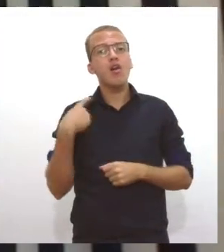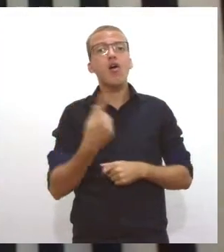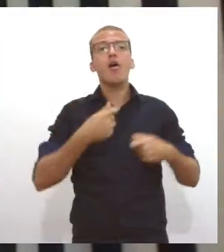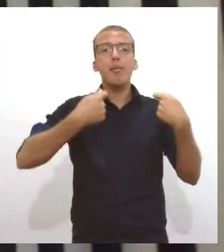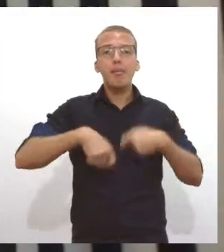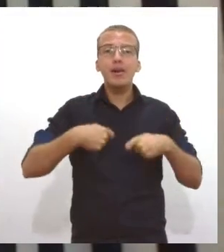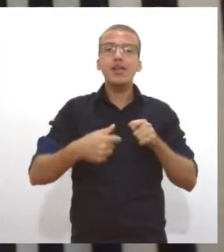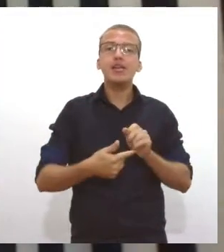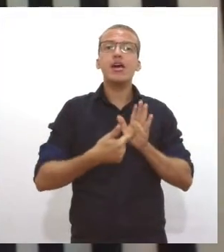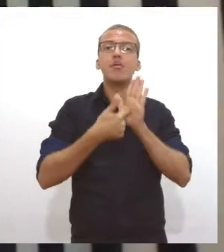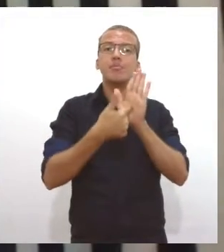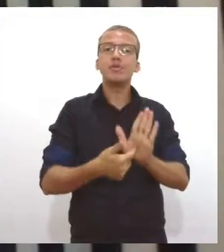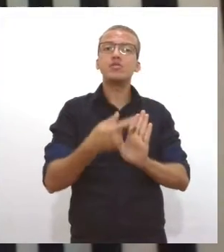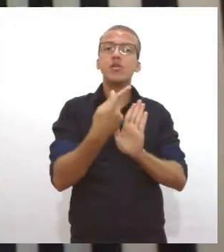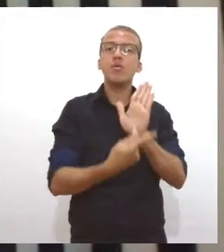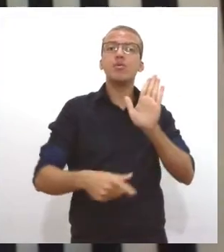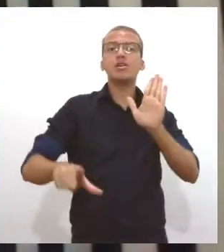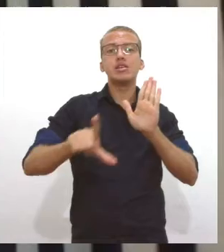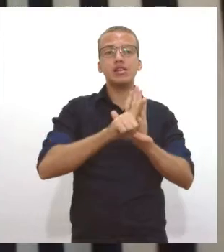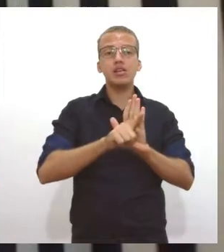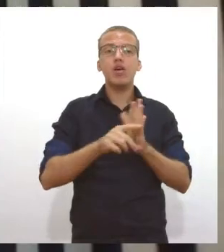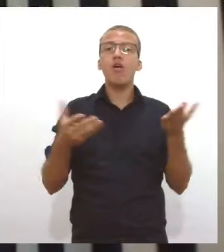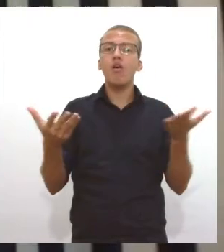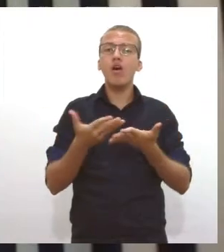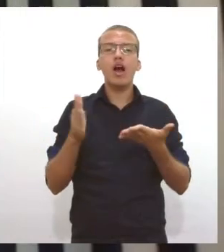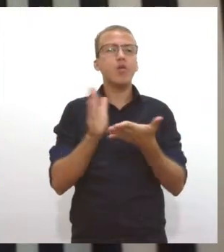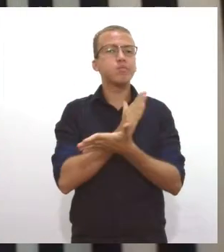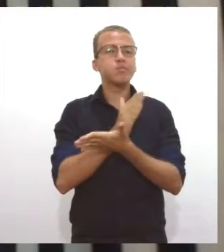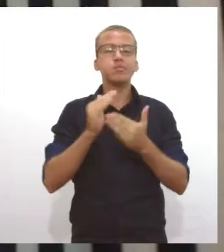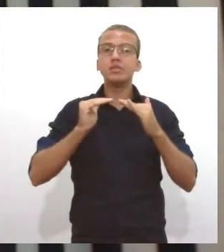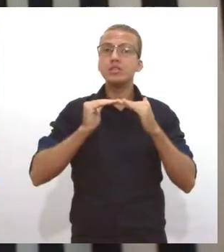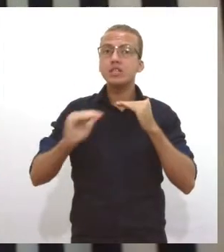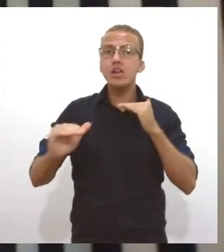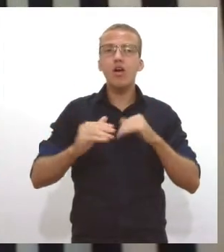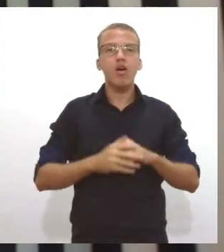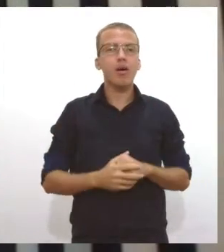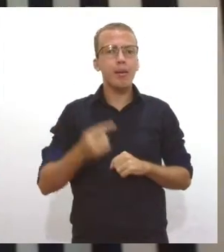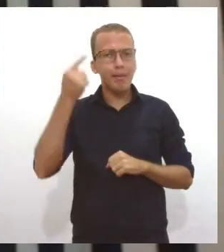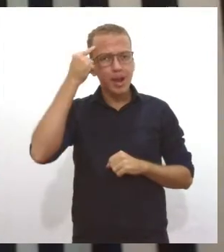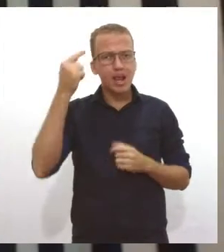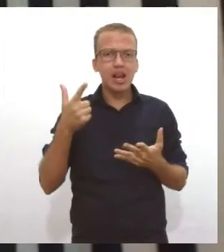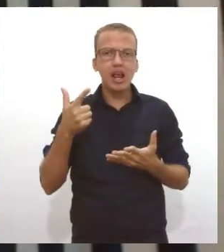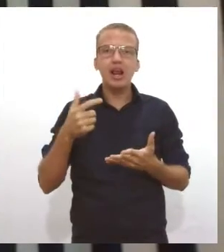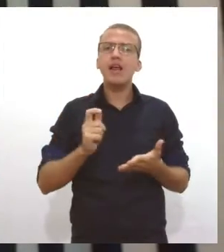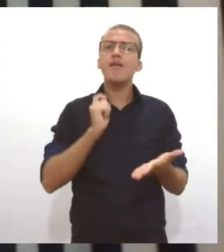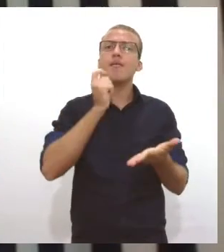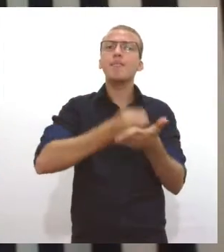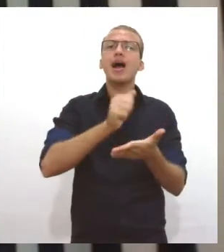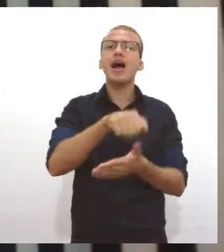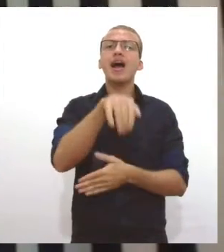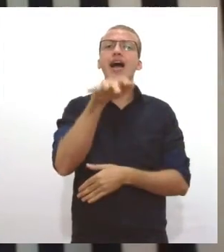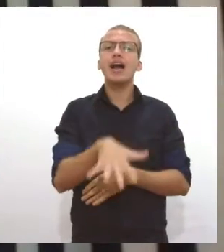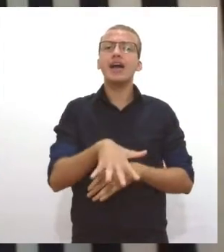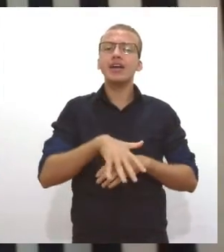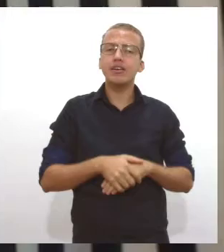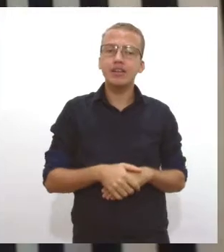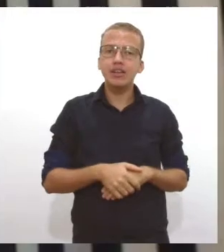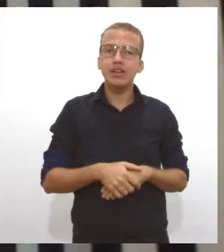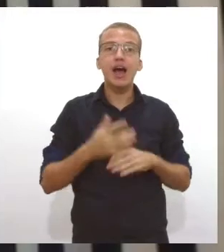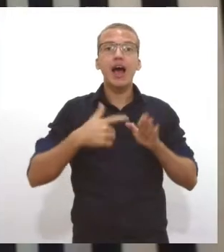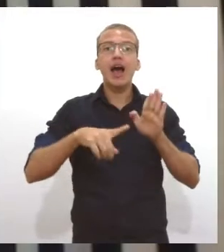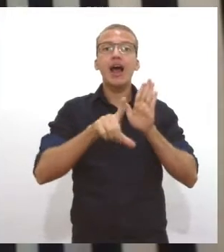questione hoje que quem vai Olá mulheres hora quem vai pagar a a lei é